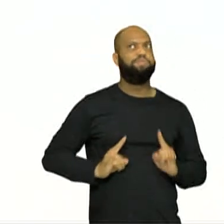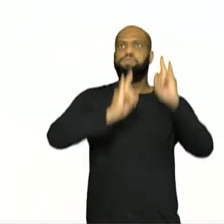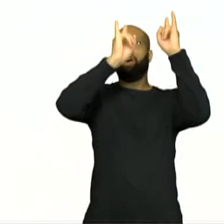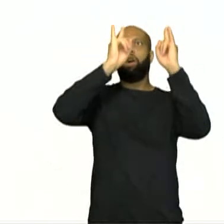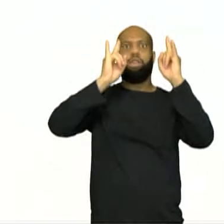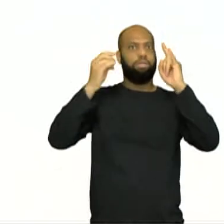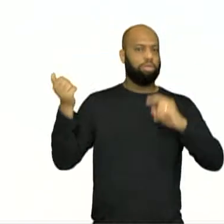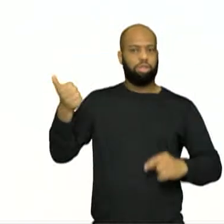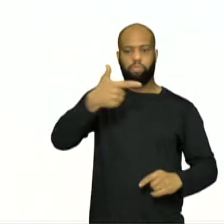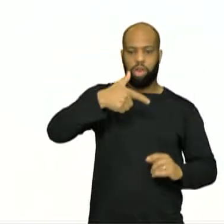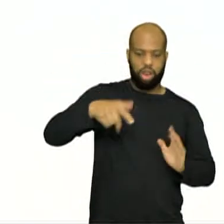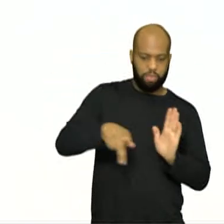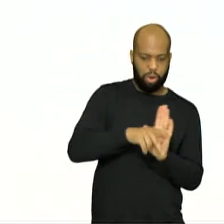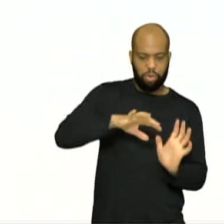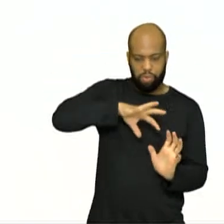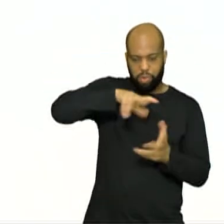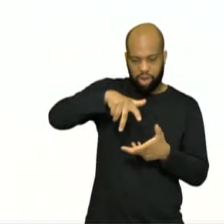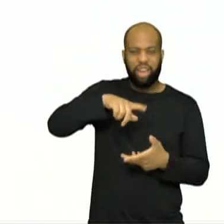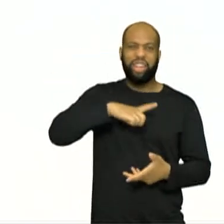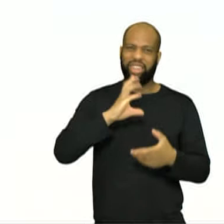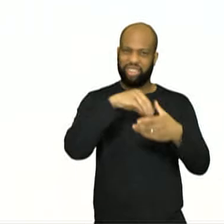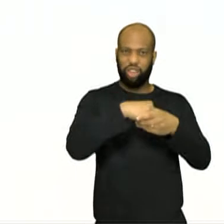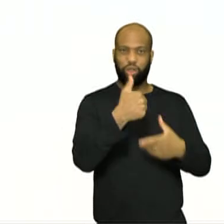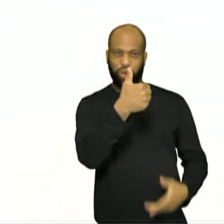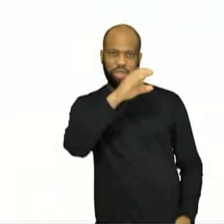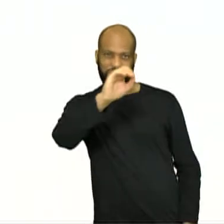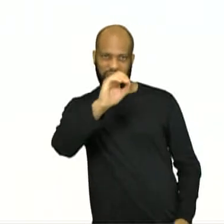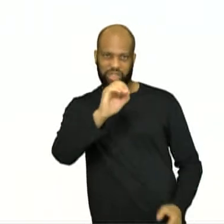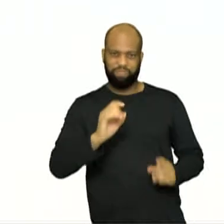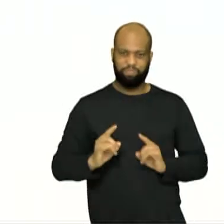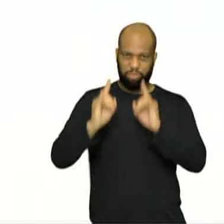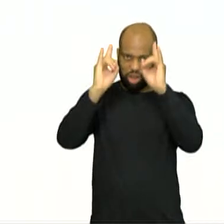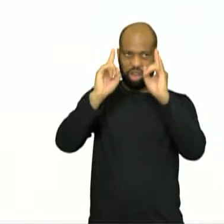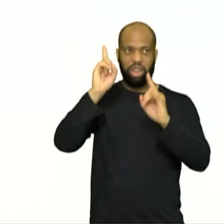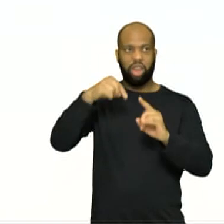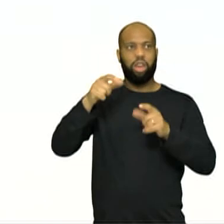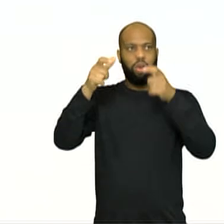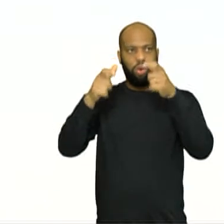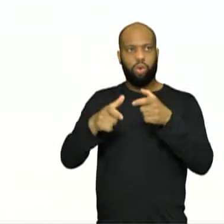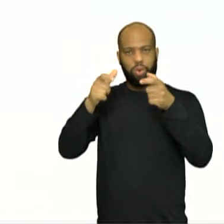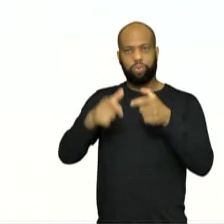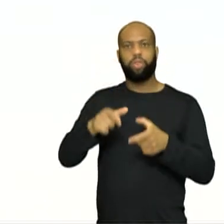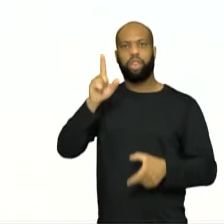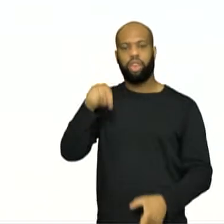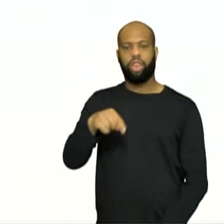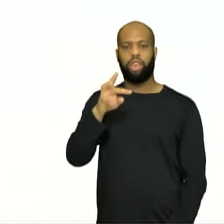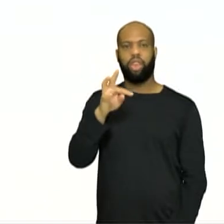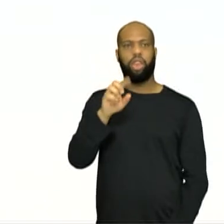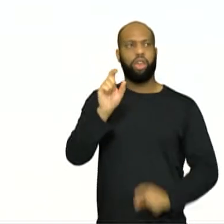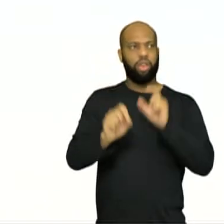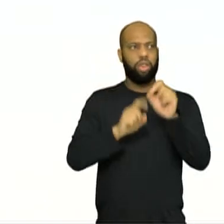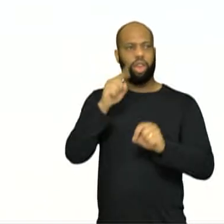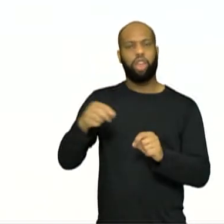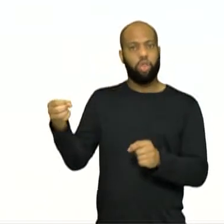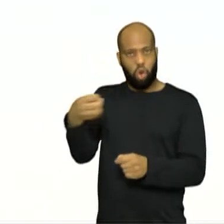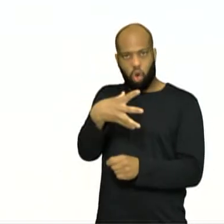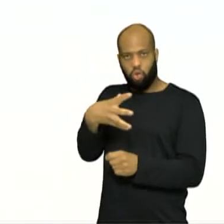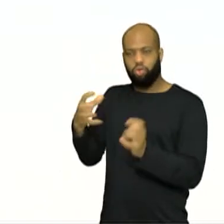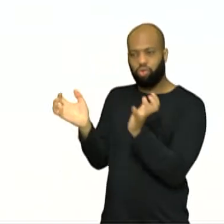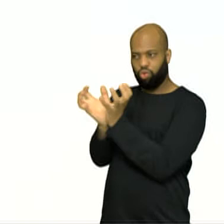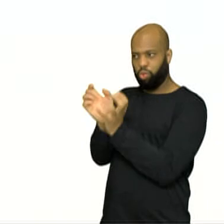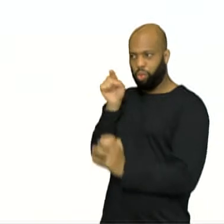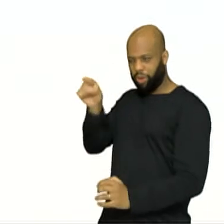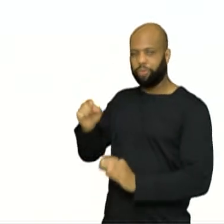planeta, considerado entre os 10 maiores, que fica na região de Bangkok, na região dos novos tigres